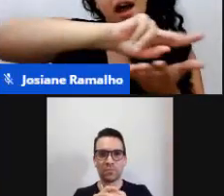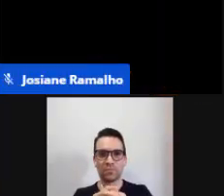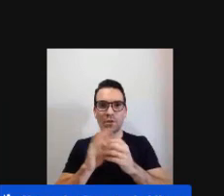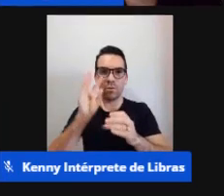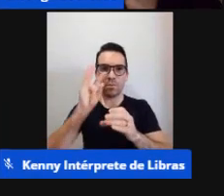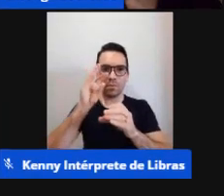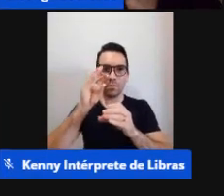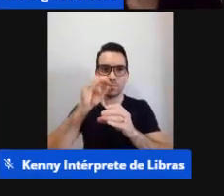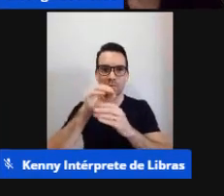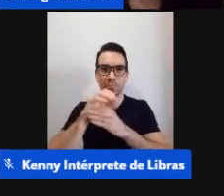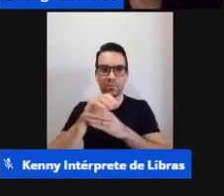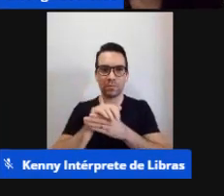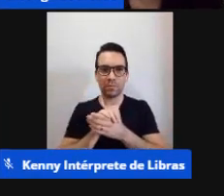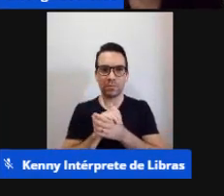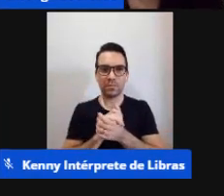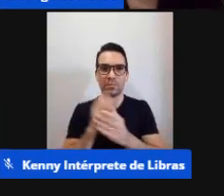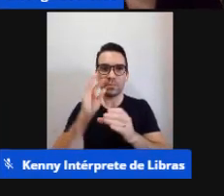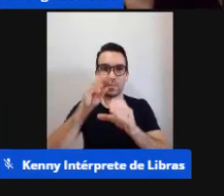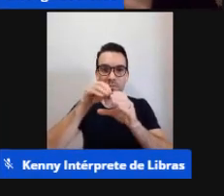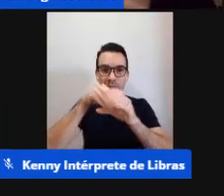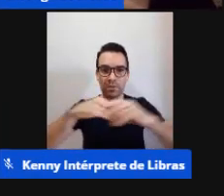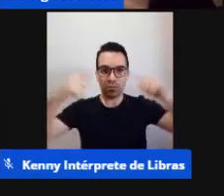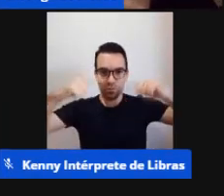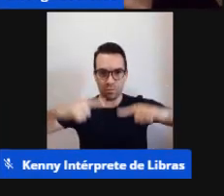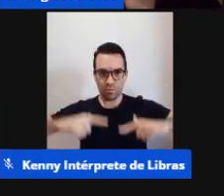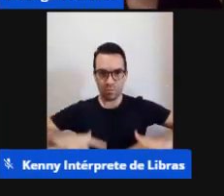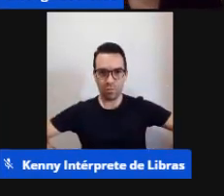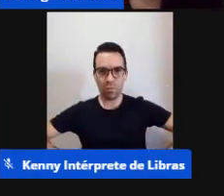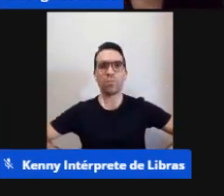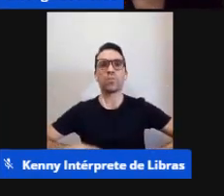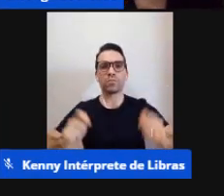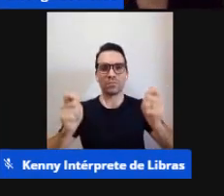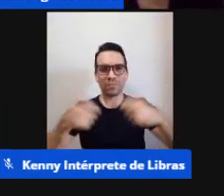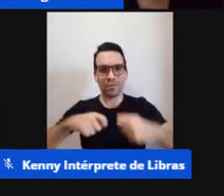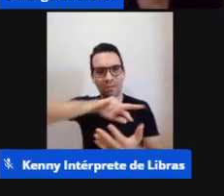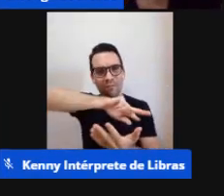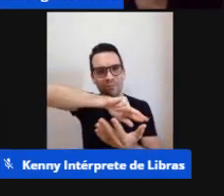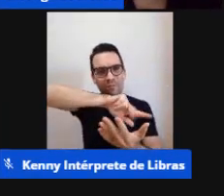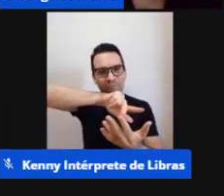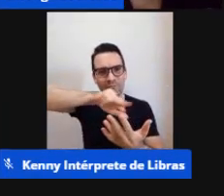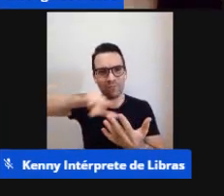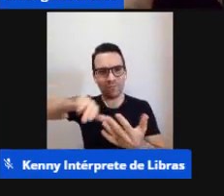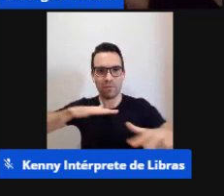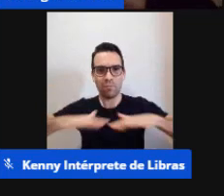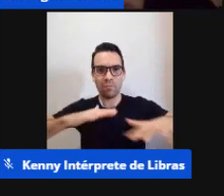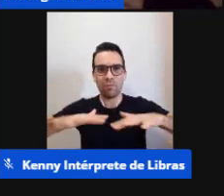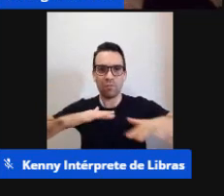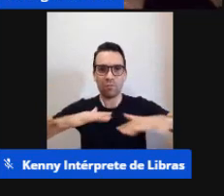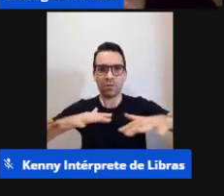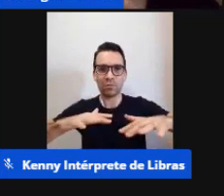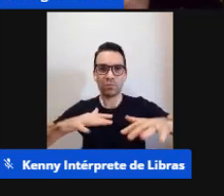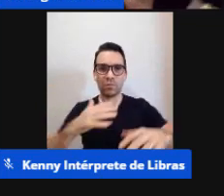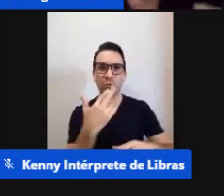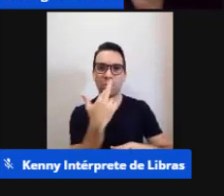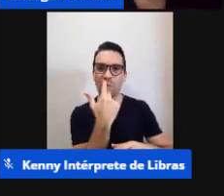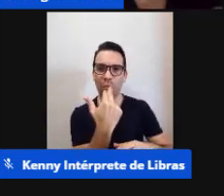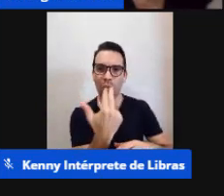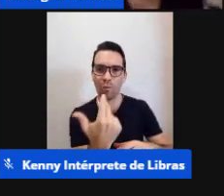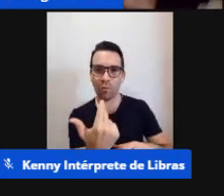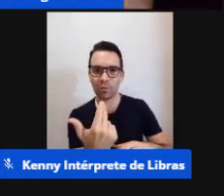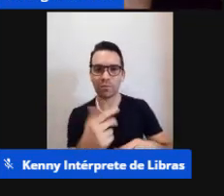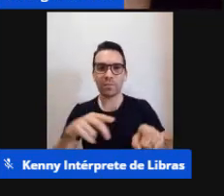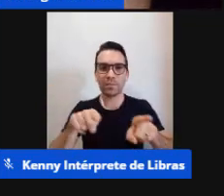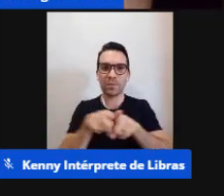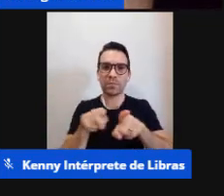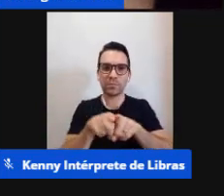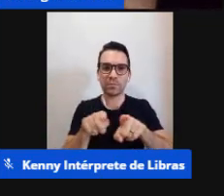ser feito, né? Traço, cores e formas, sons e formas. Então,